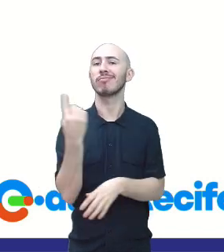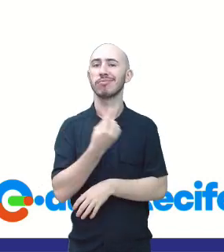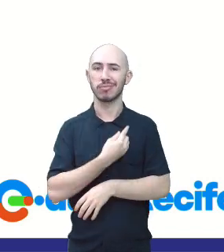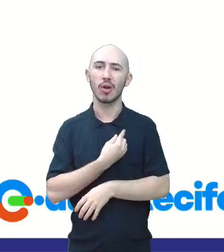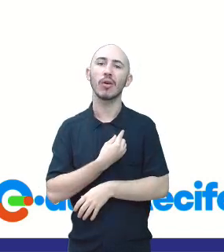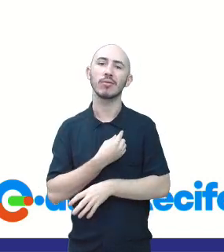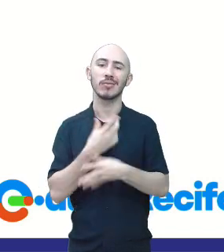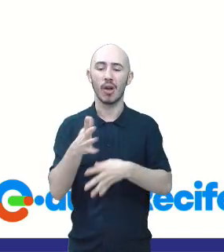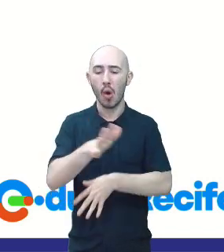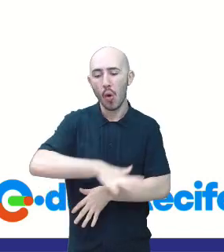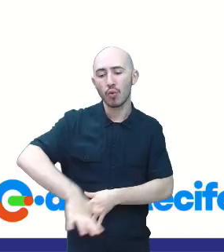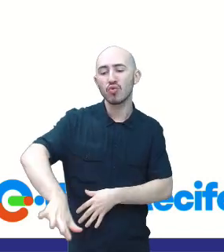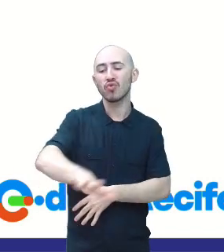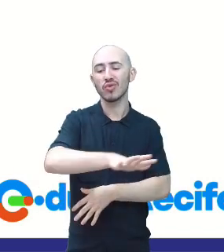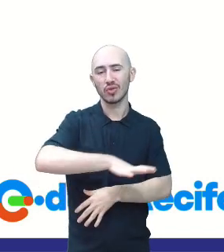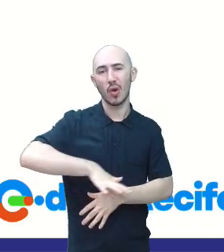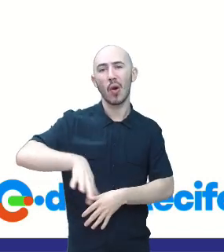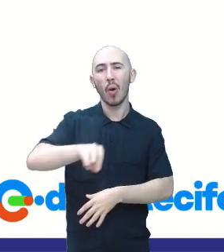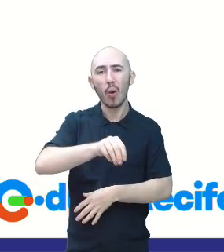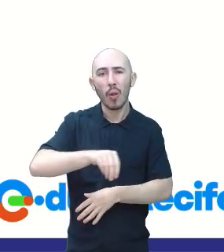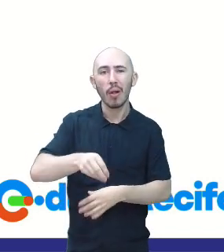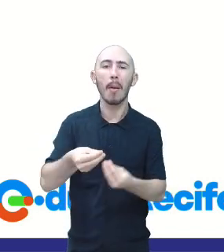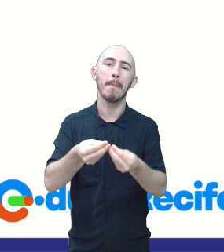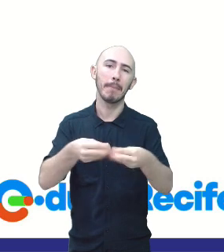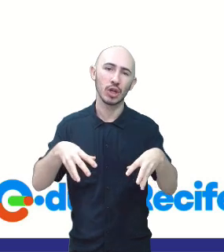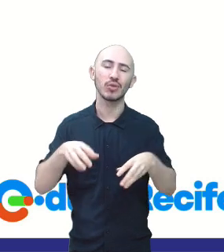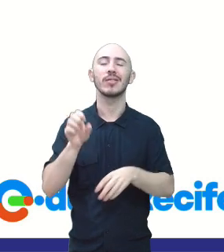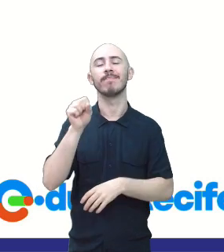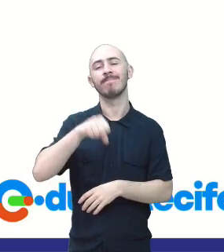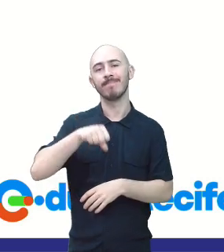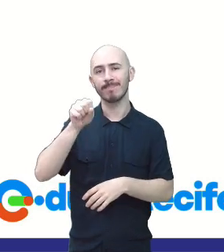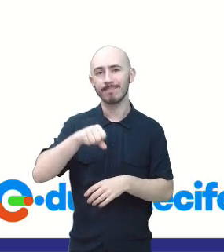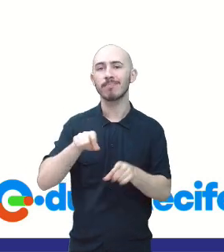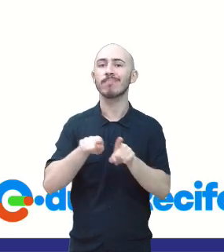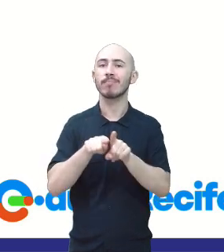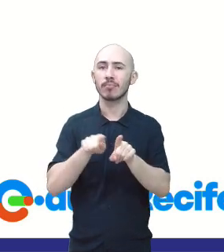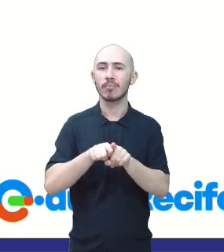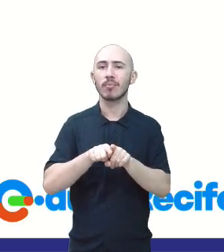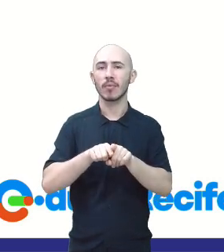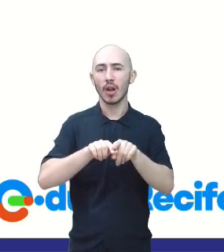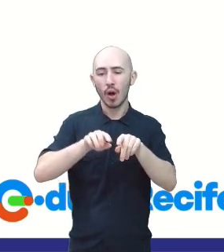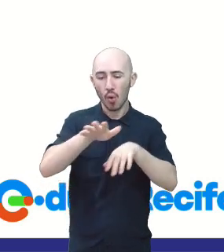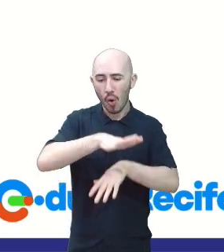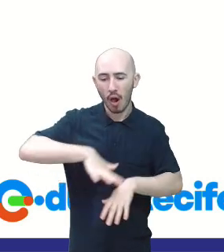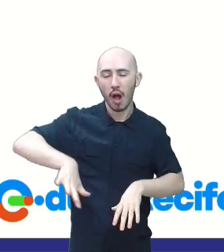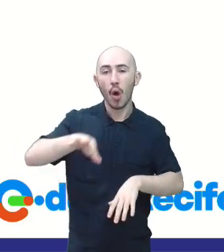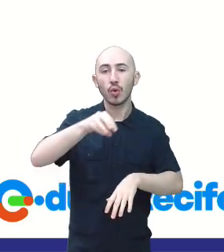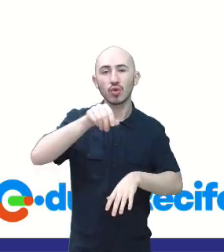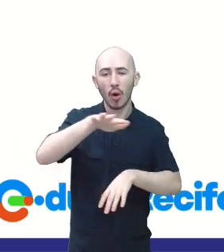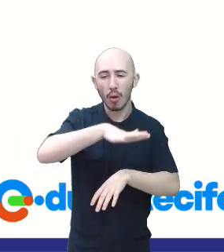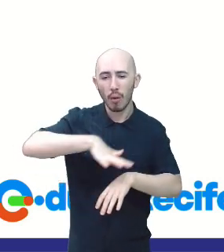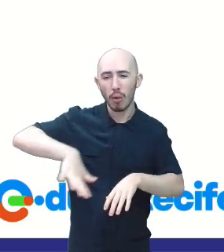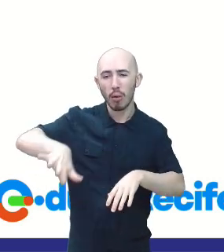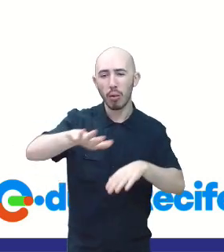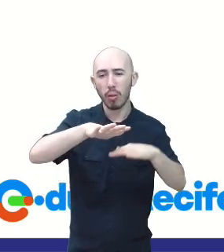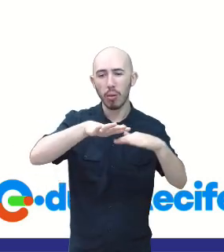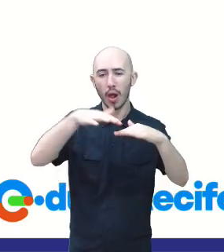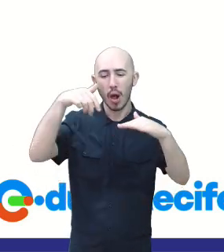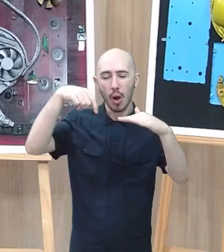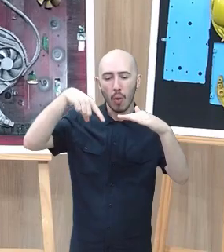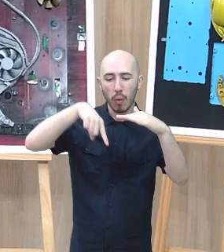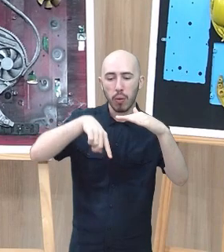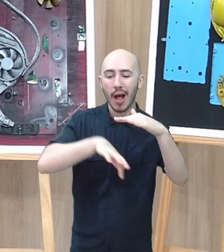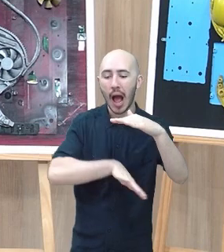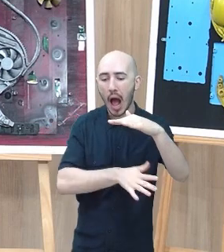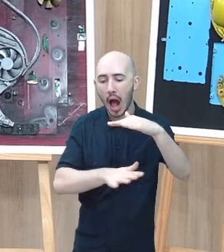o nosso solo e pode contaminar o nosso solo, os lençóis freáticos. Então, por isso causa danos